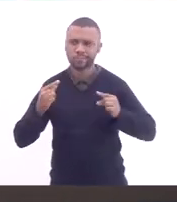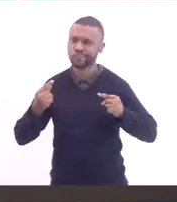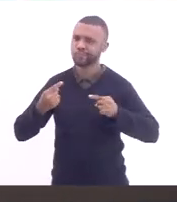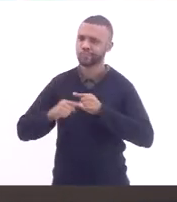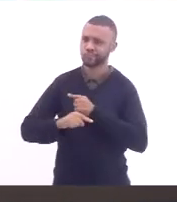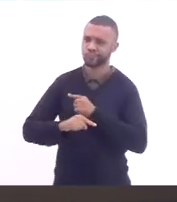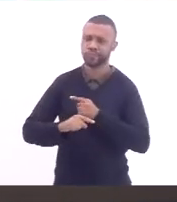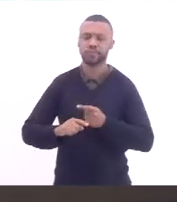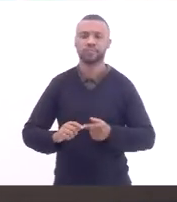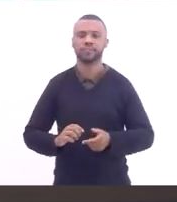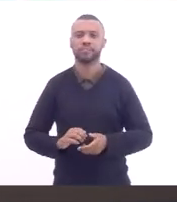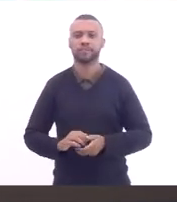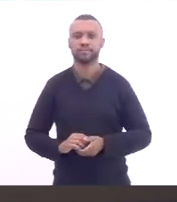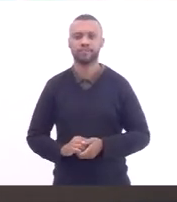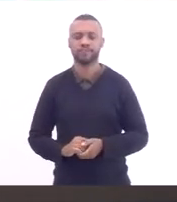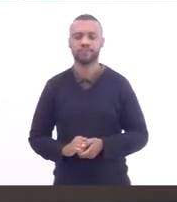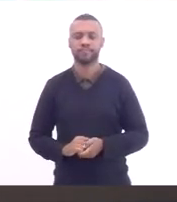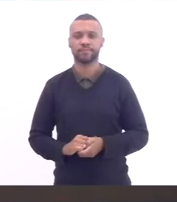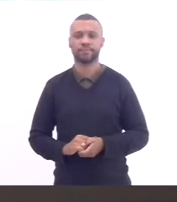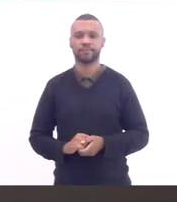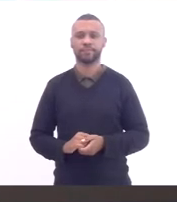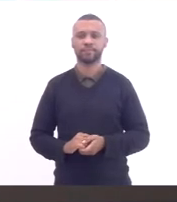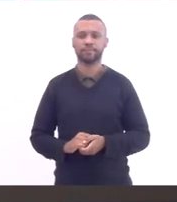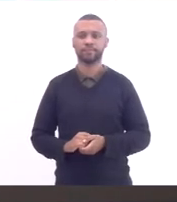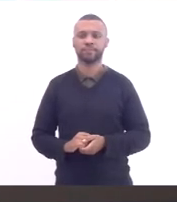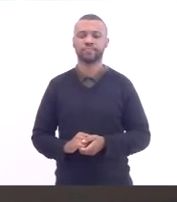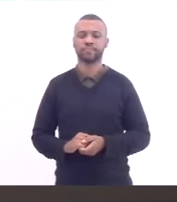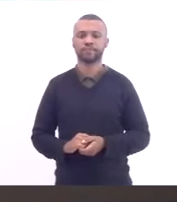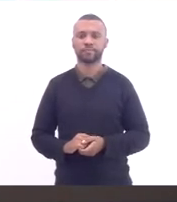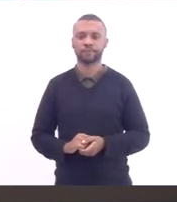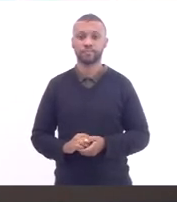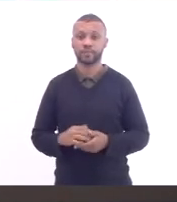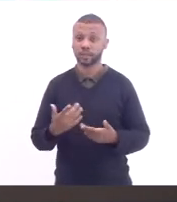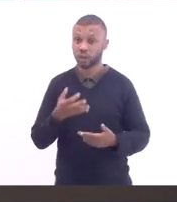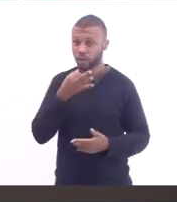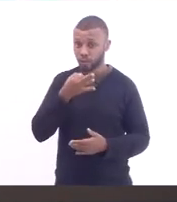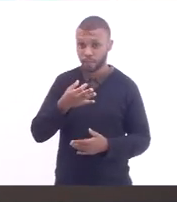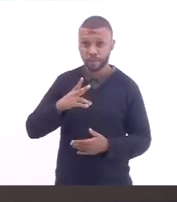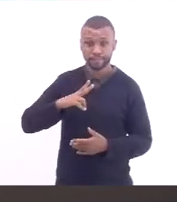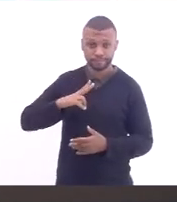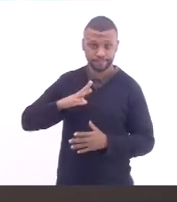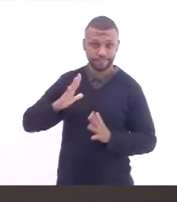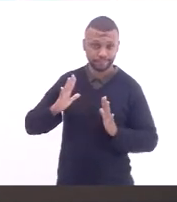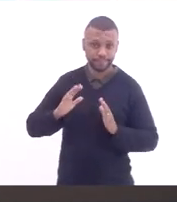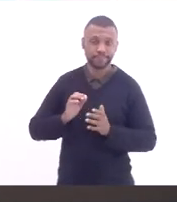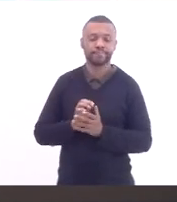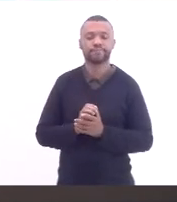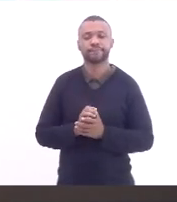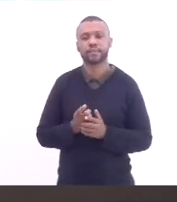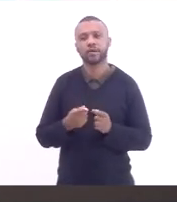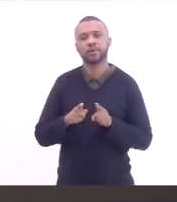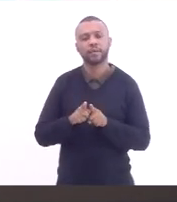não estão ocorrendo. E eu, particularmente, eu também um dia